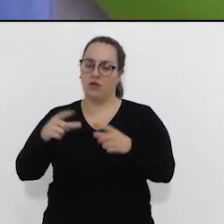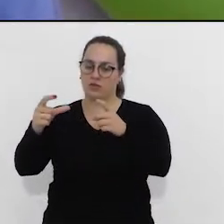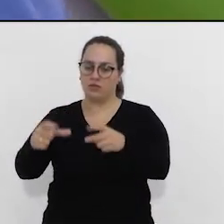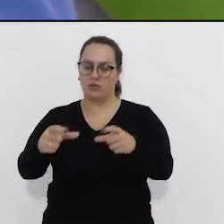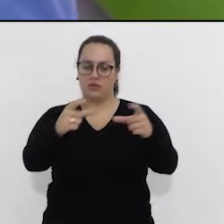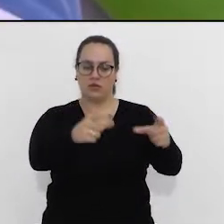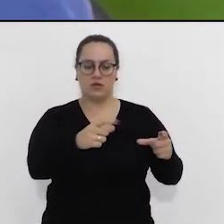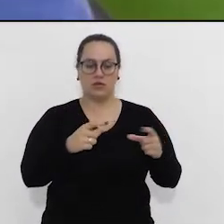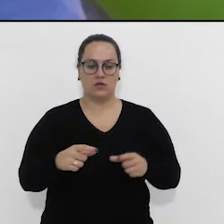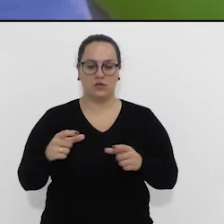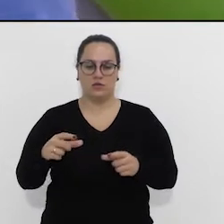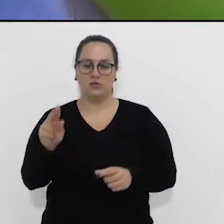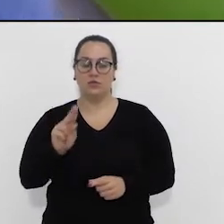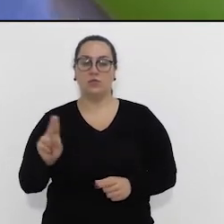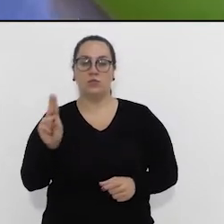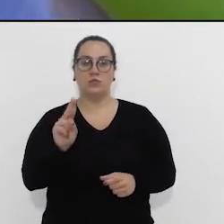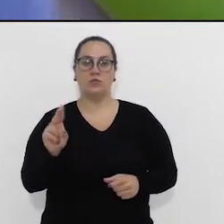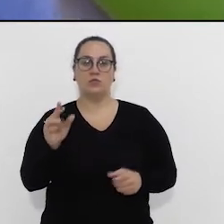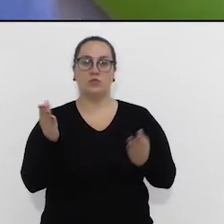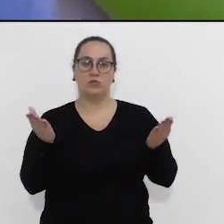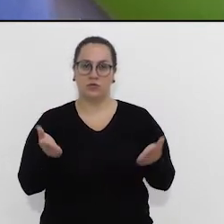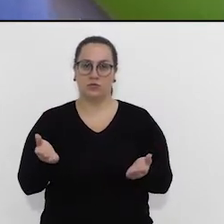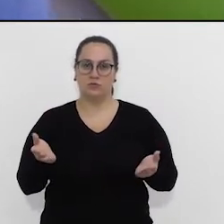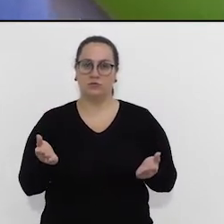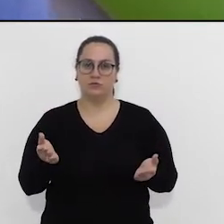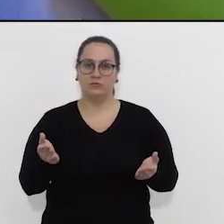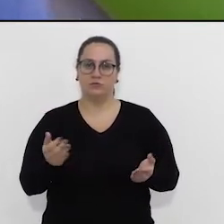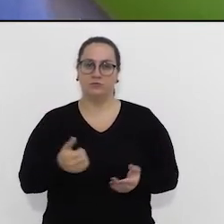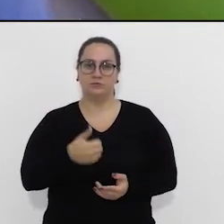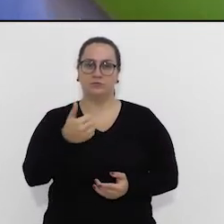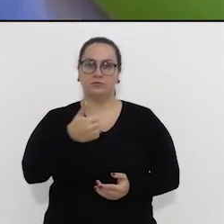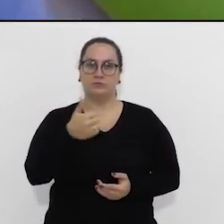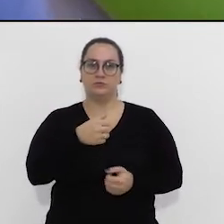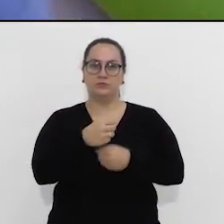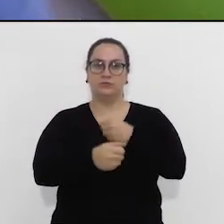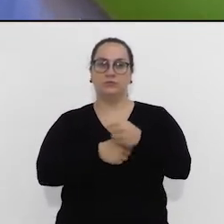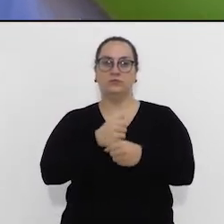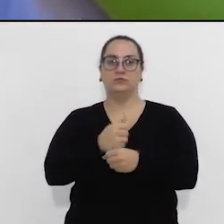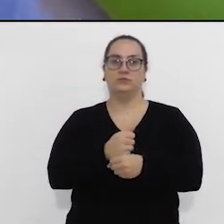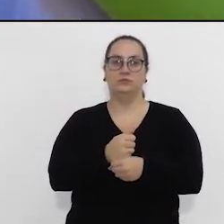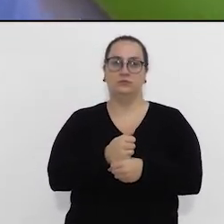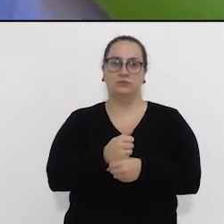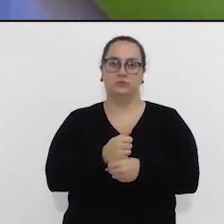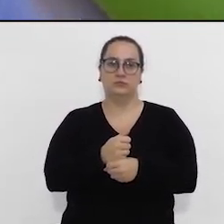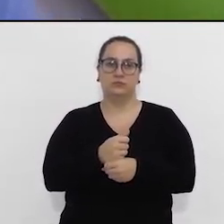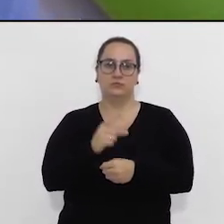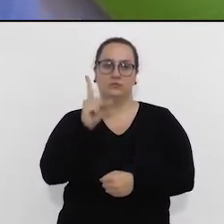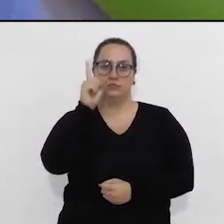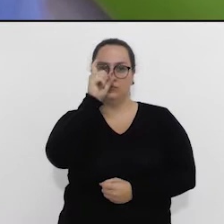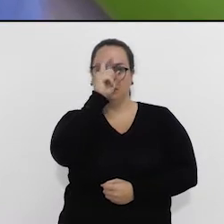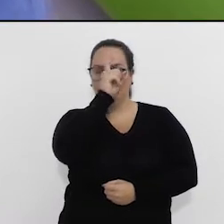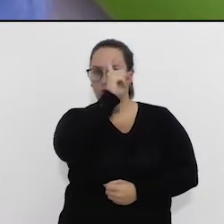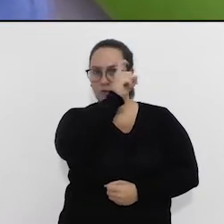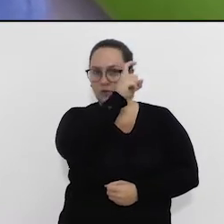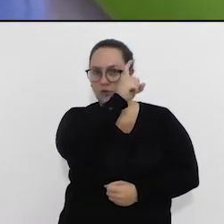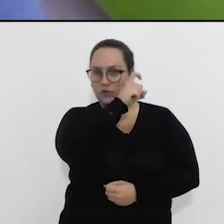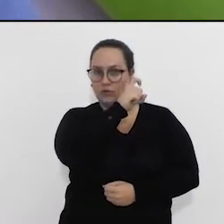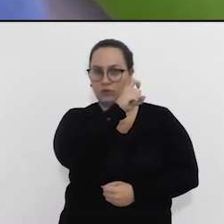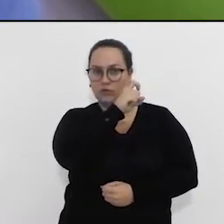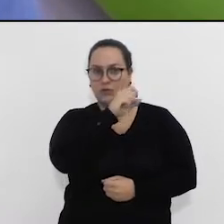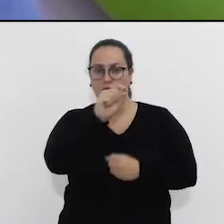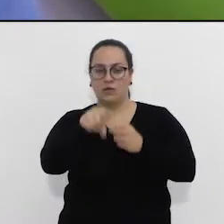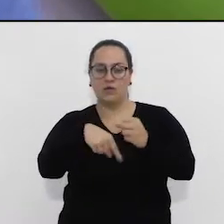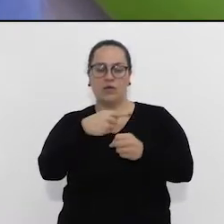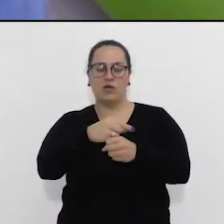empresas então nós temos que usar o que nós temos hoje acho que o primeiro ano nosso vai ser um ano carro difícil porque